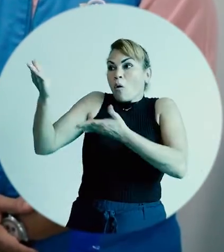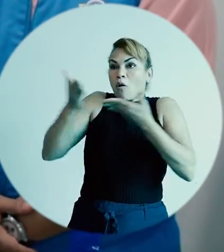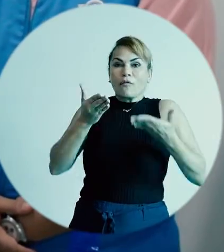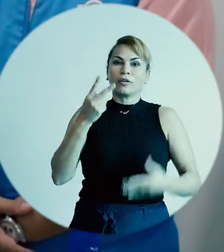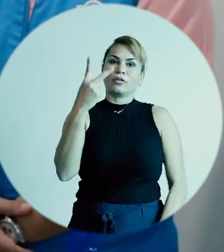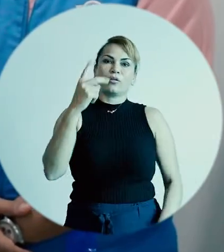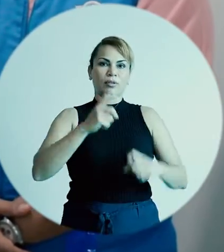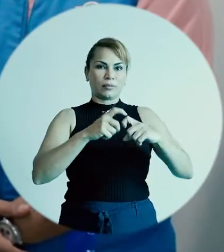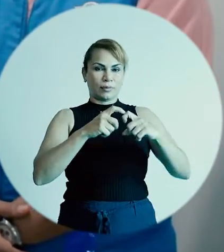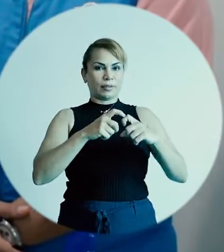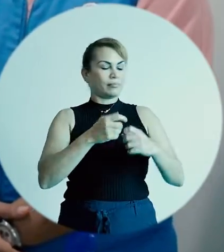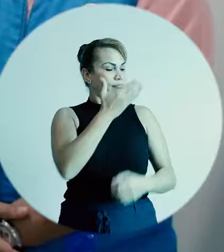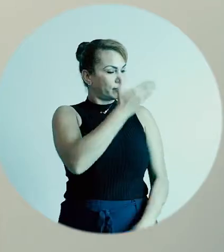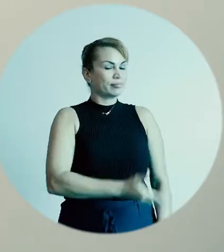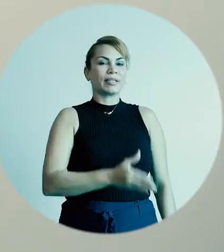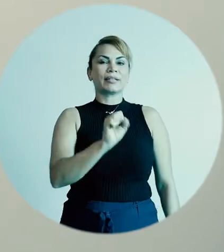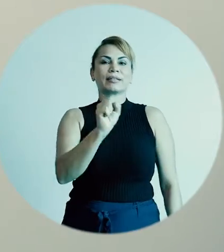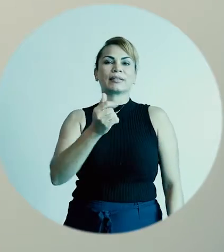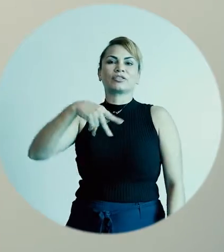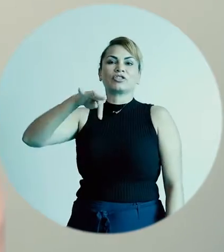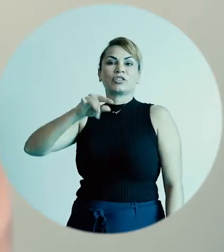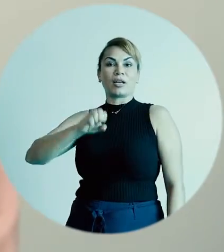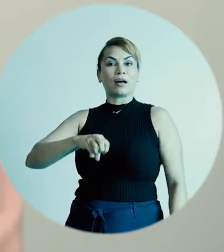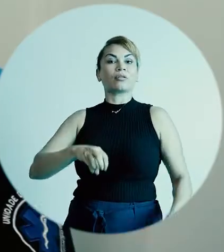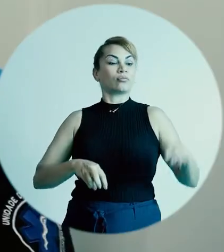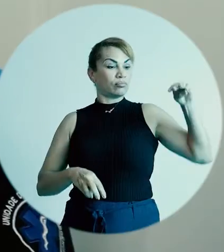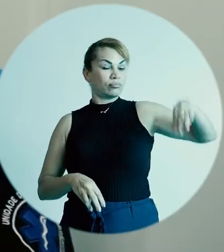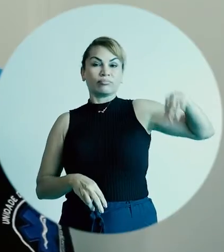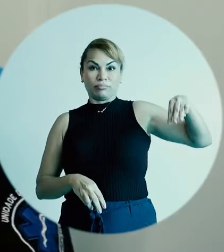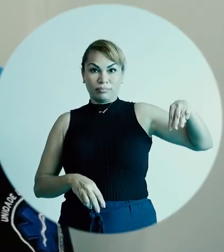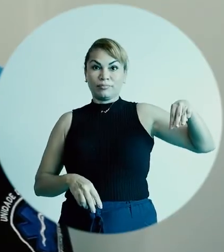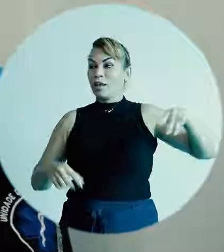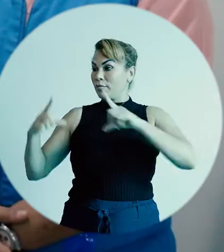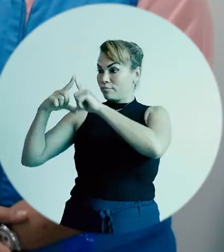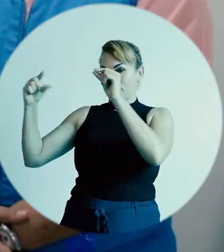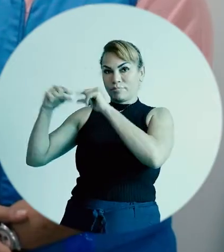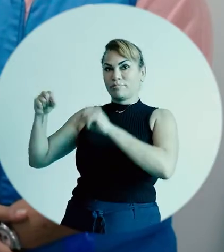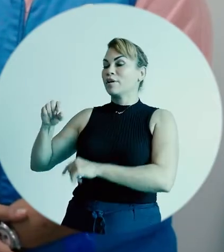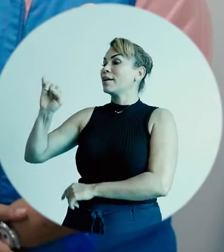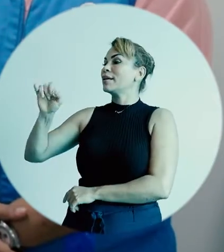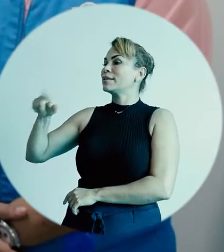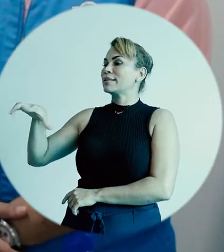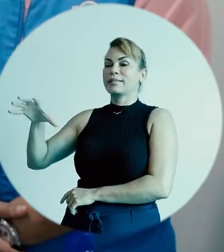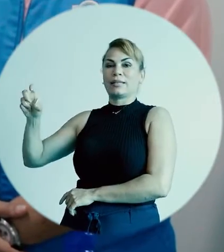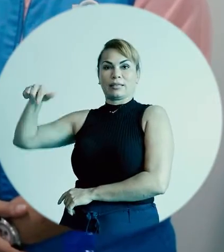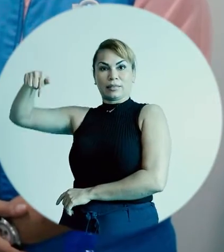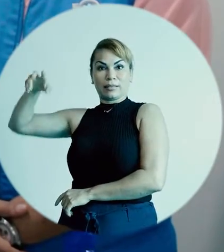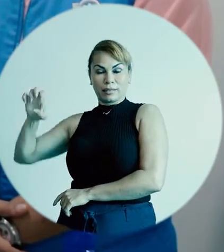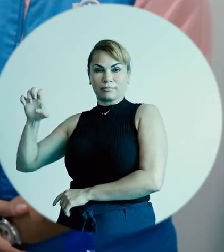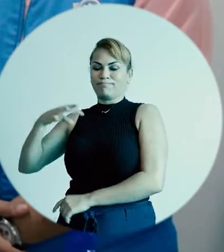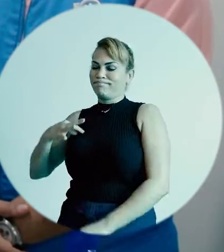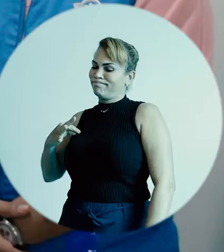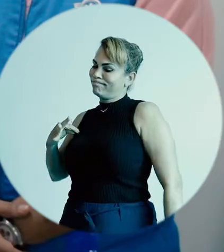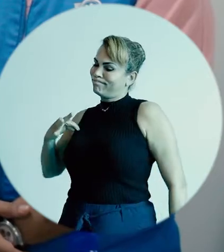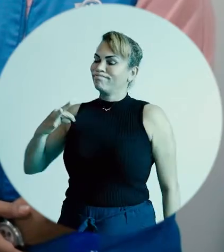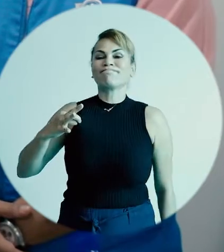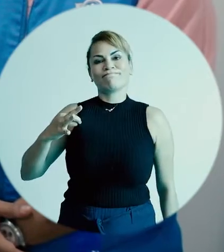do SUS, convidou dois médicos, Dr. Santiago, Dr. Isaac, do Maranhão e de Brasília. E eles